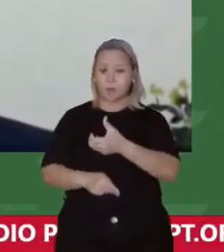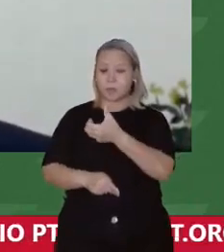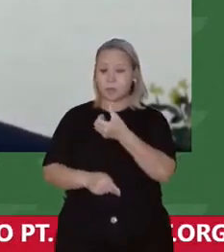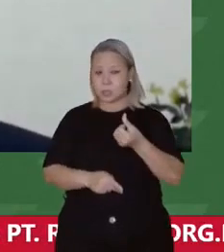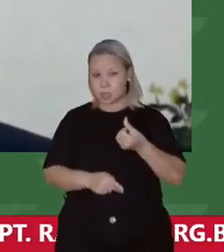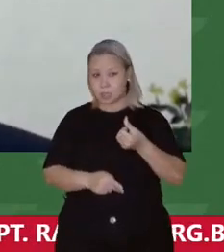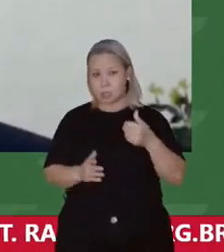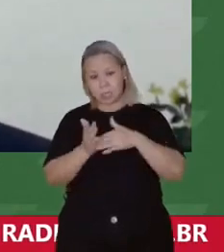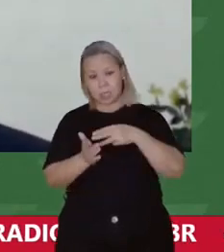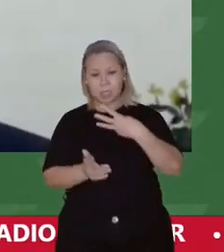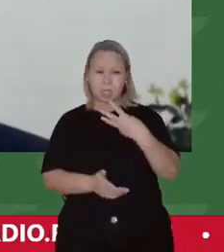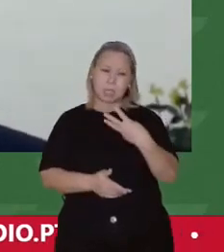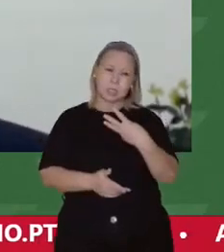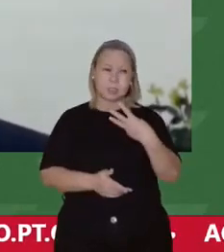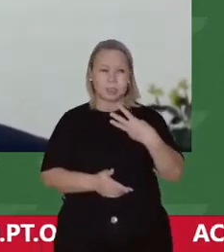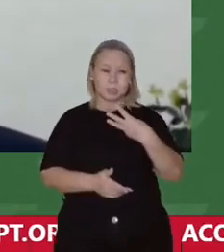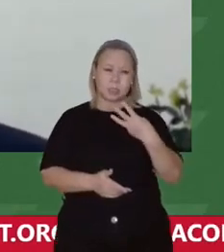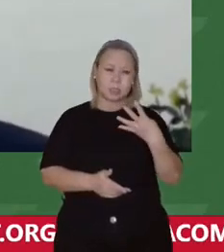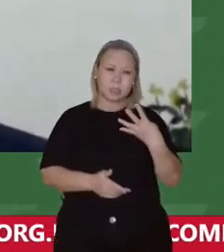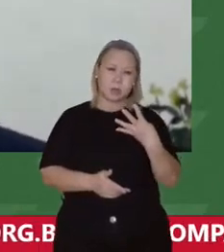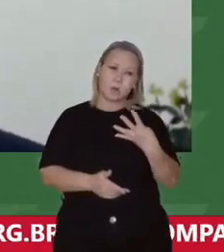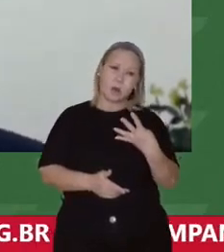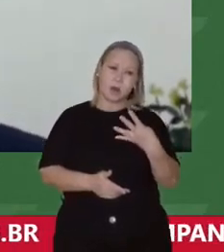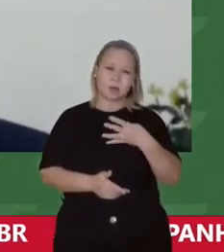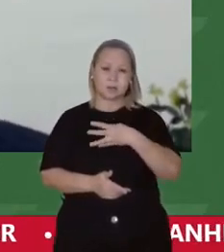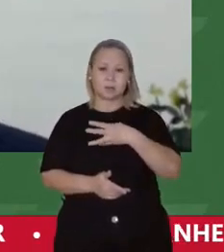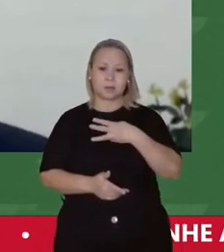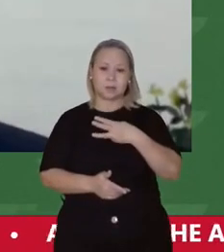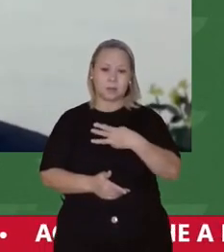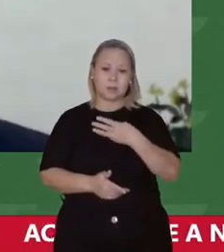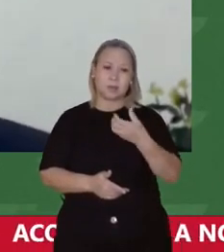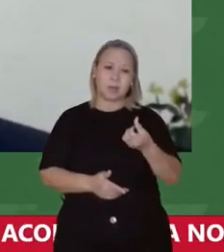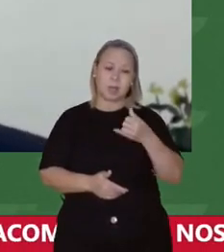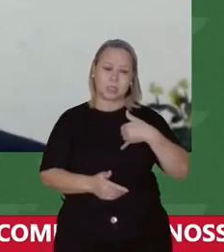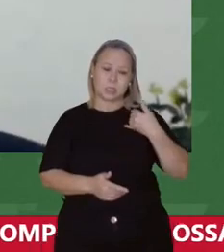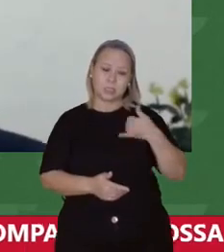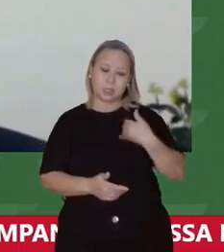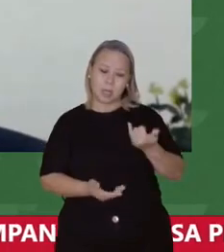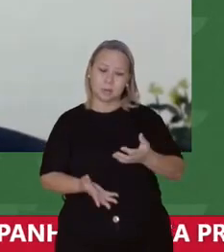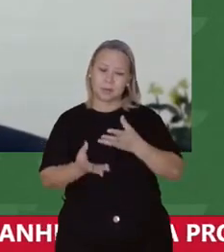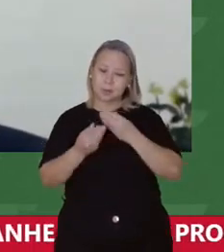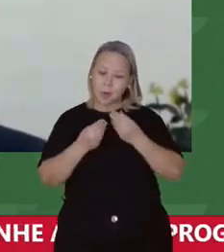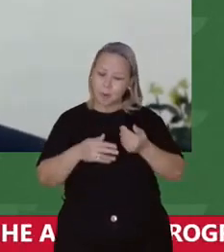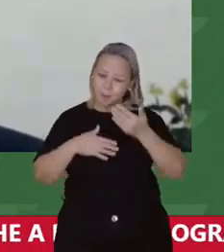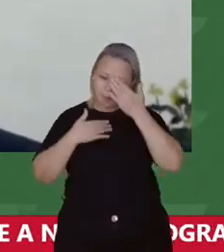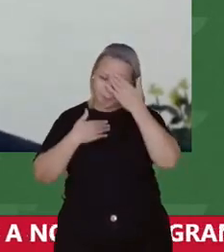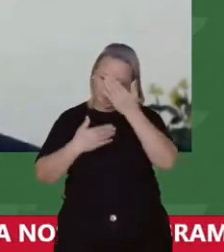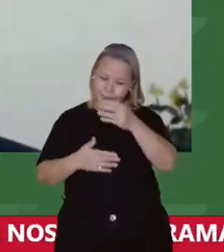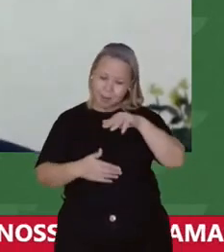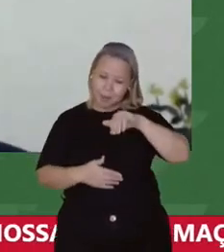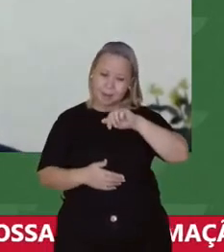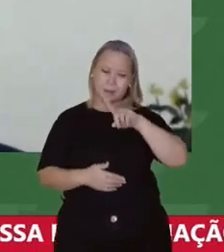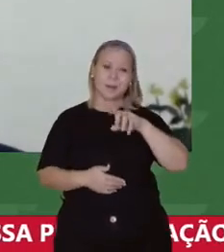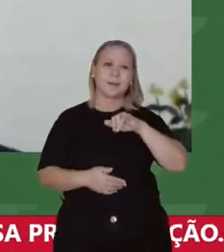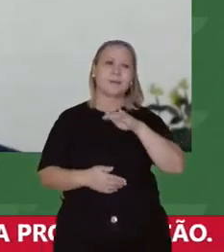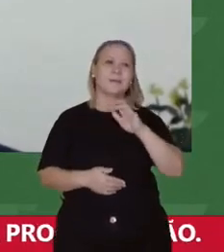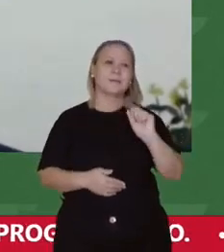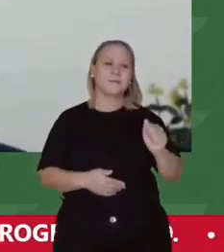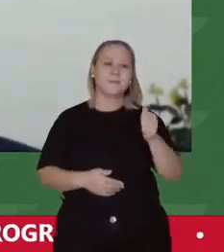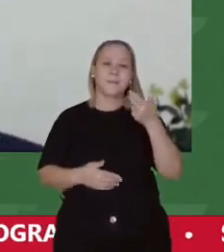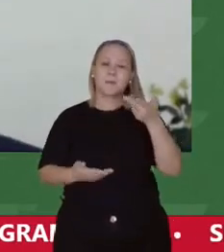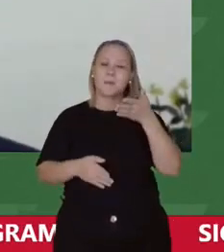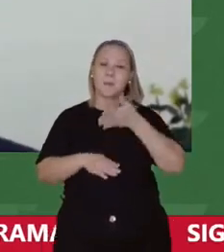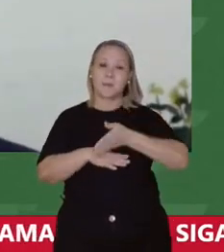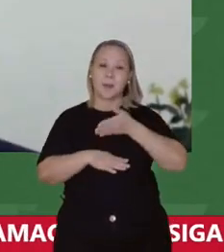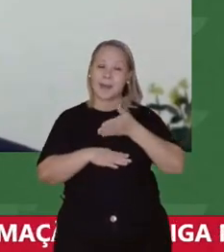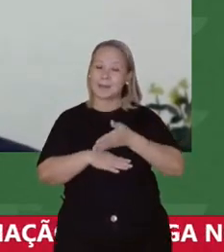até 34, 36 anos. Então, muito obrigado, Nádia, pela participação, parabéns,